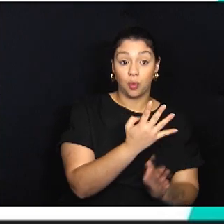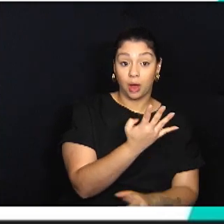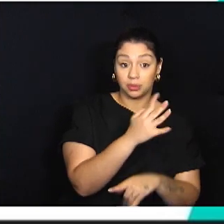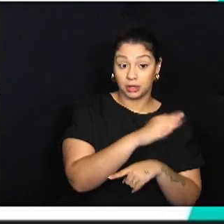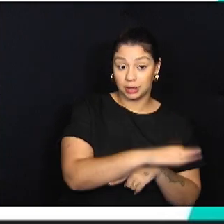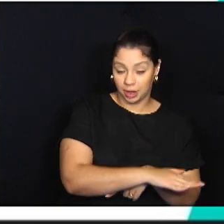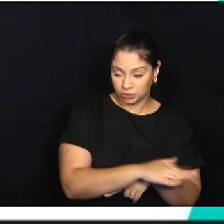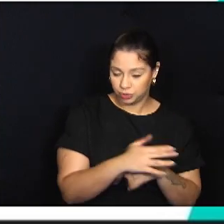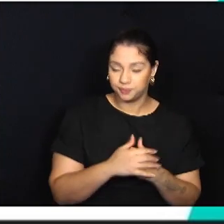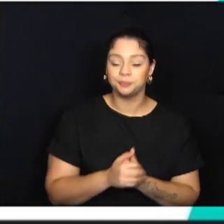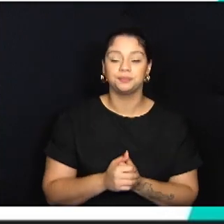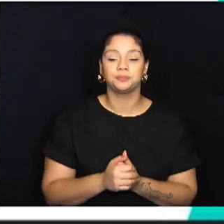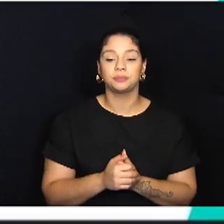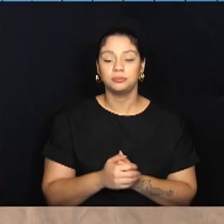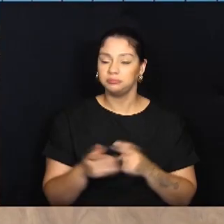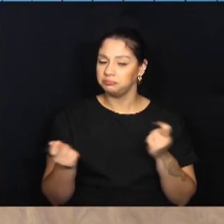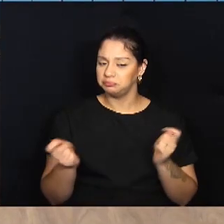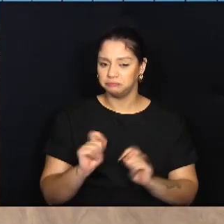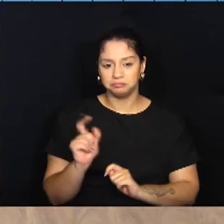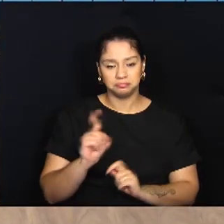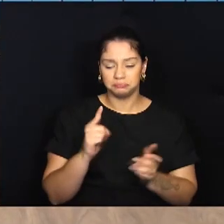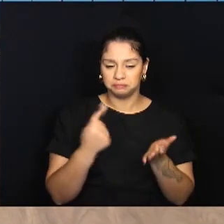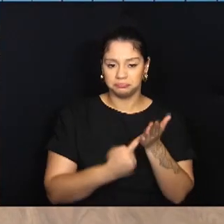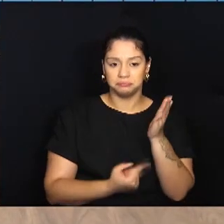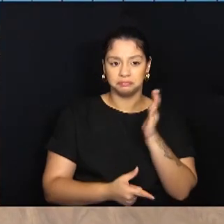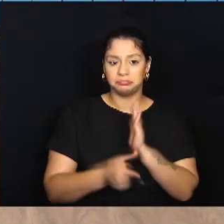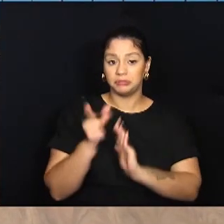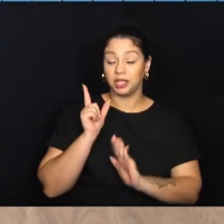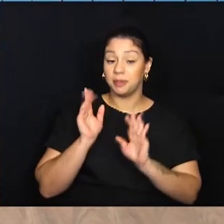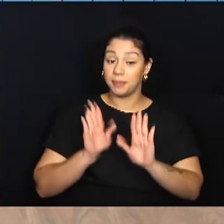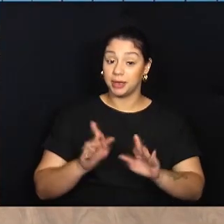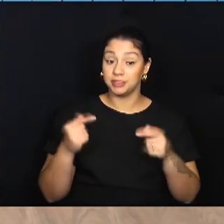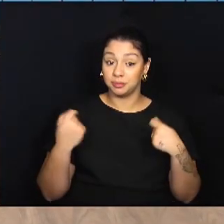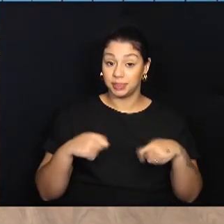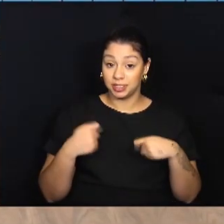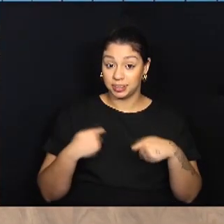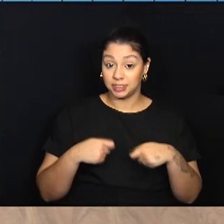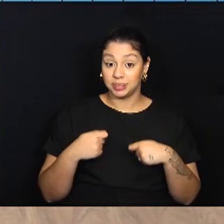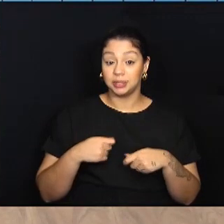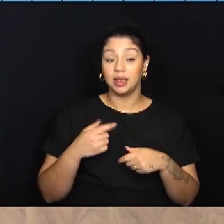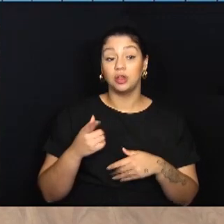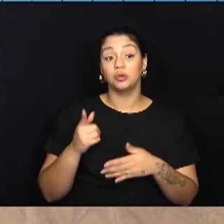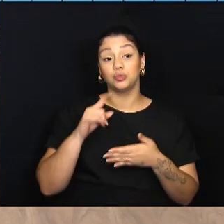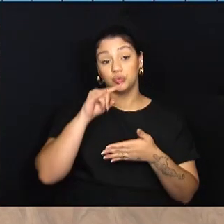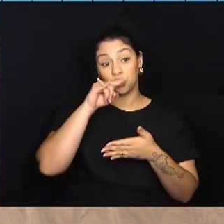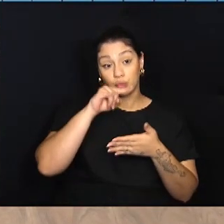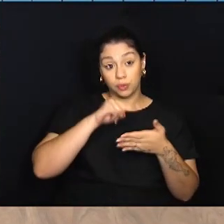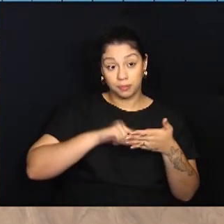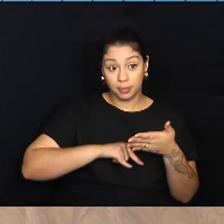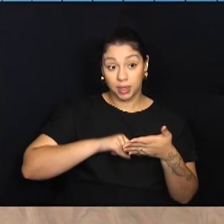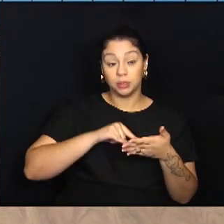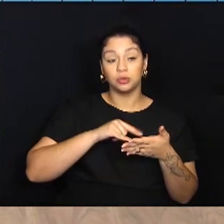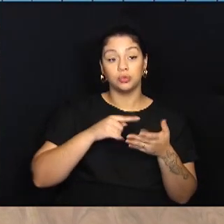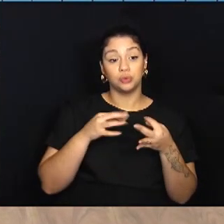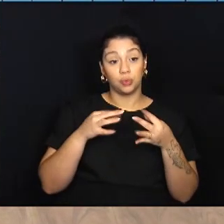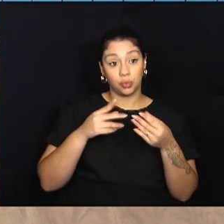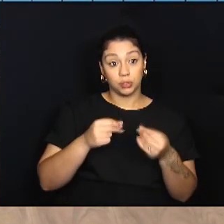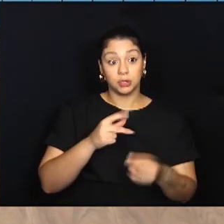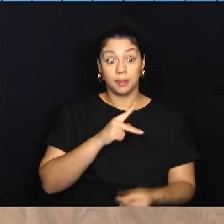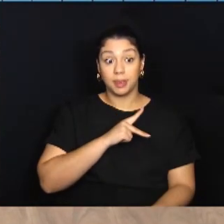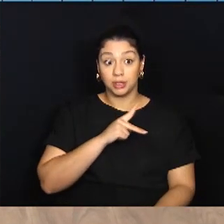horas da tarde. Não necessita de agendamento prévio, mas você precisa ir com os seus documentos pessoais,